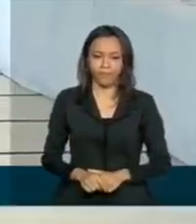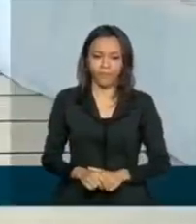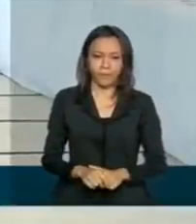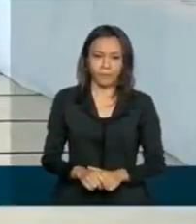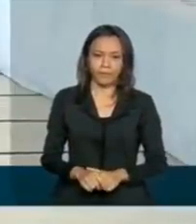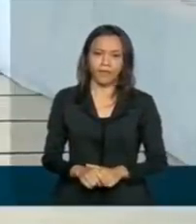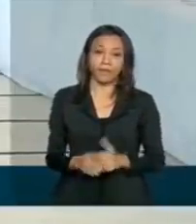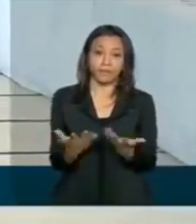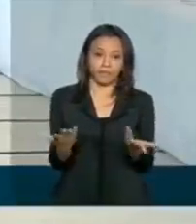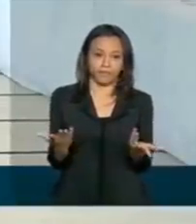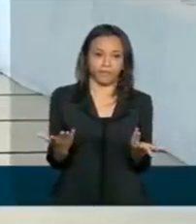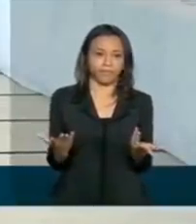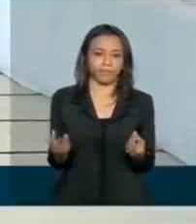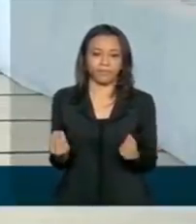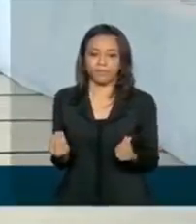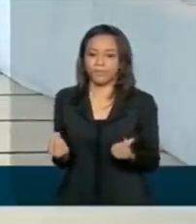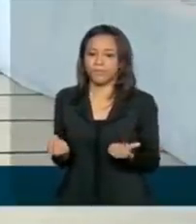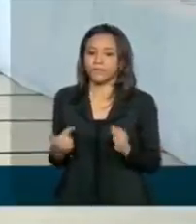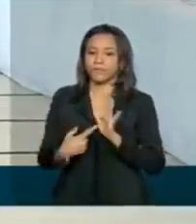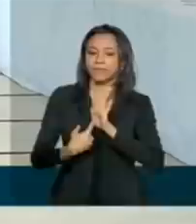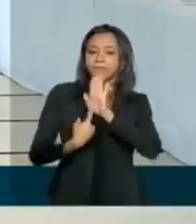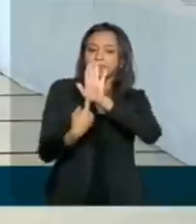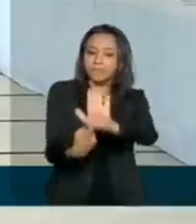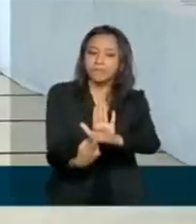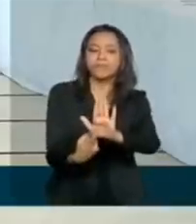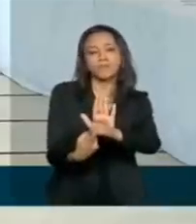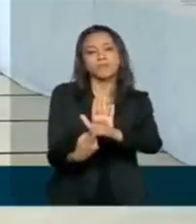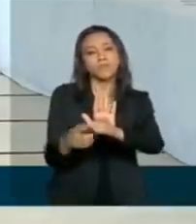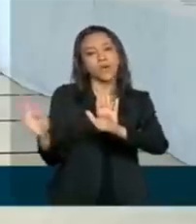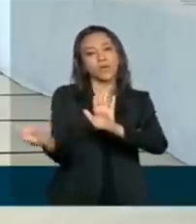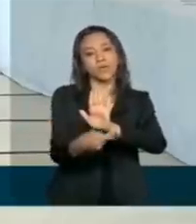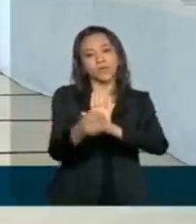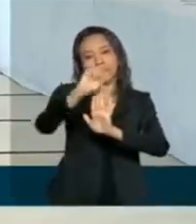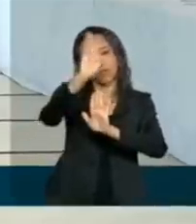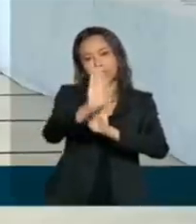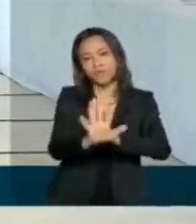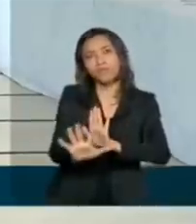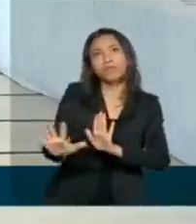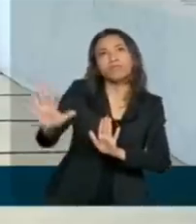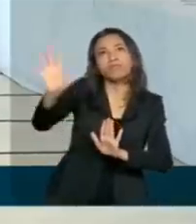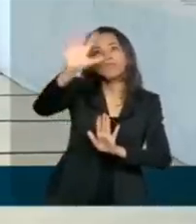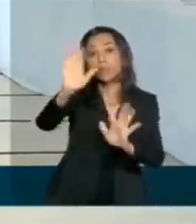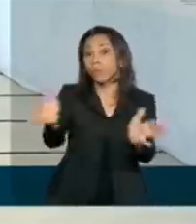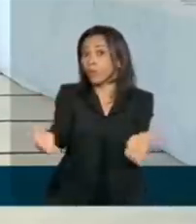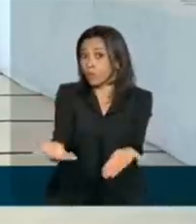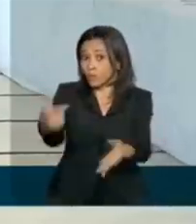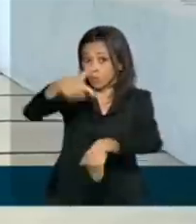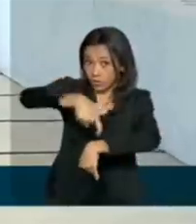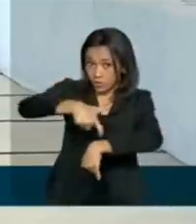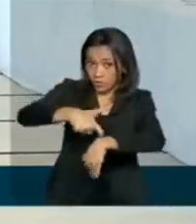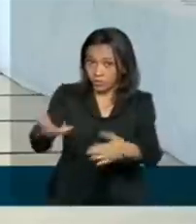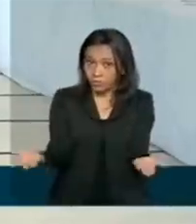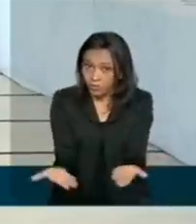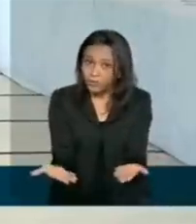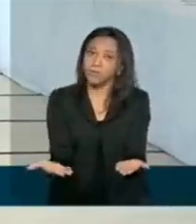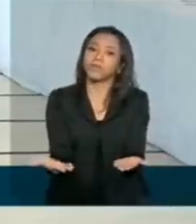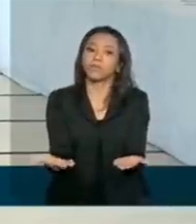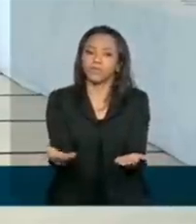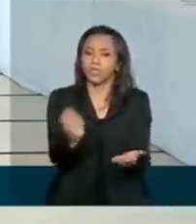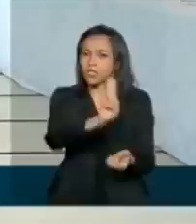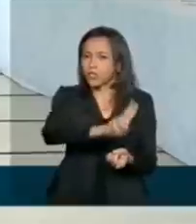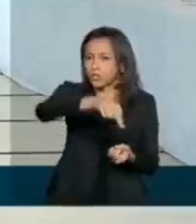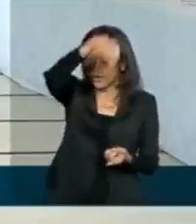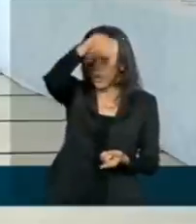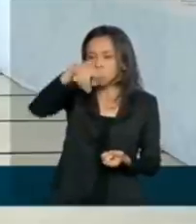então, essa é a radiografia do nosso país em relação à pandemia. Hoje, neste momento, região